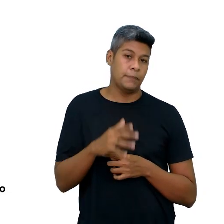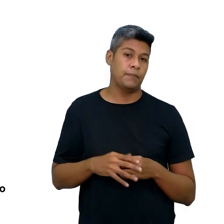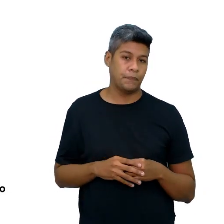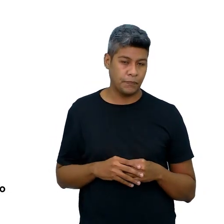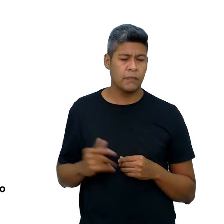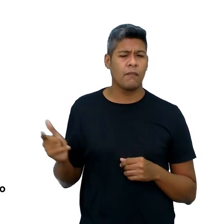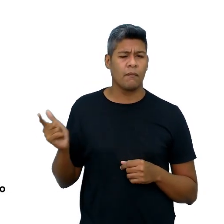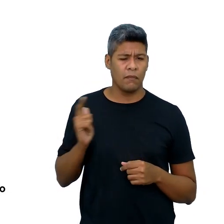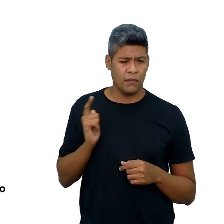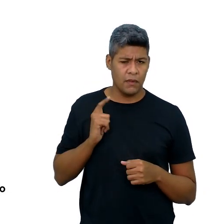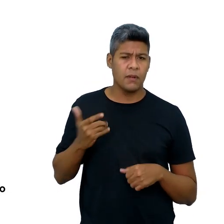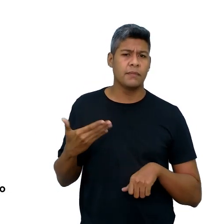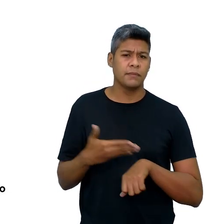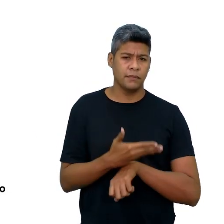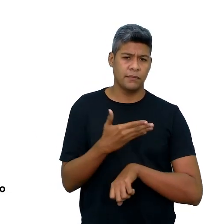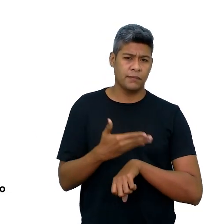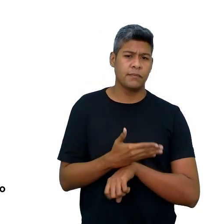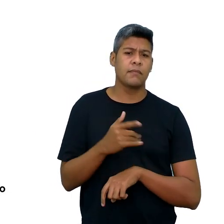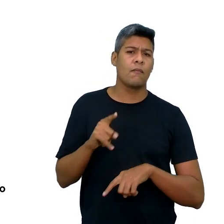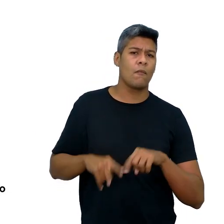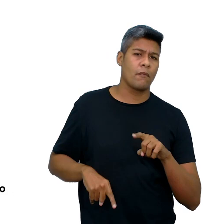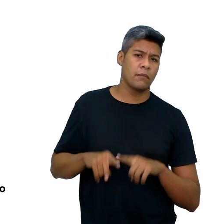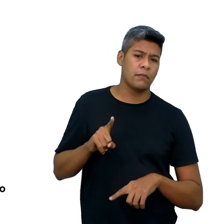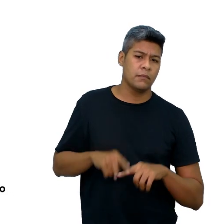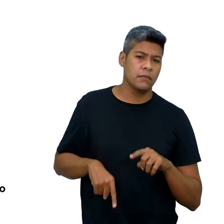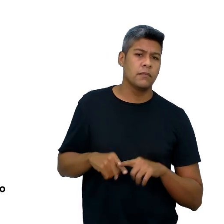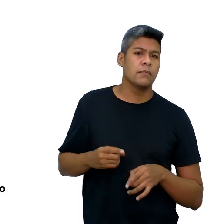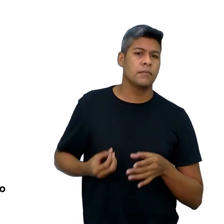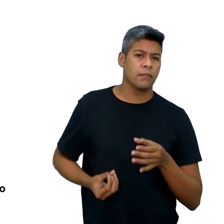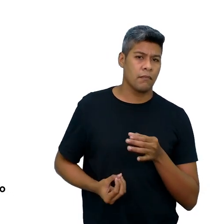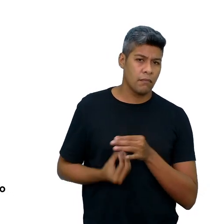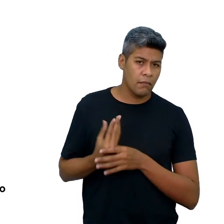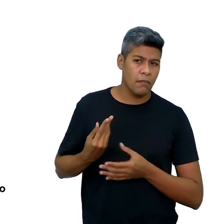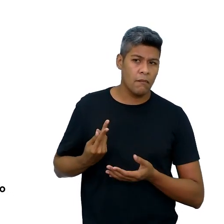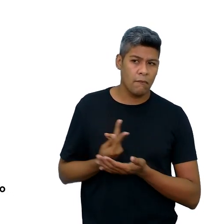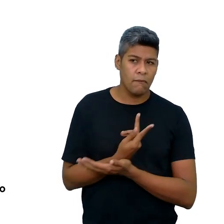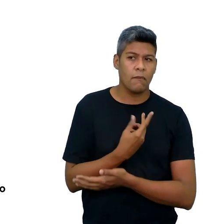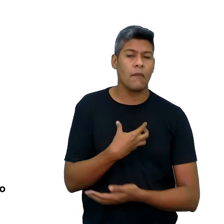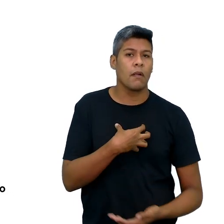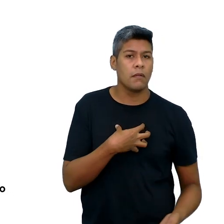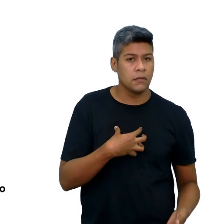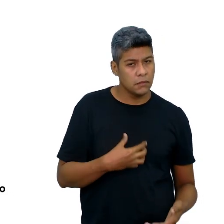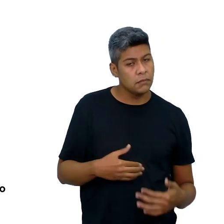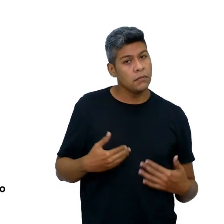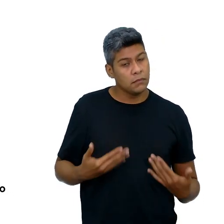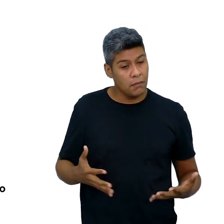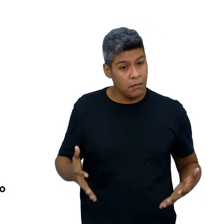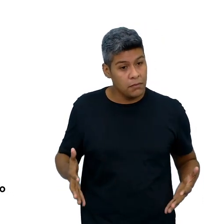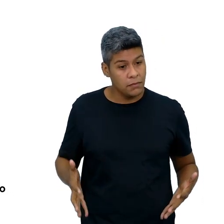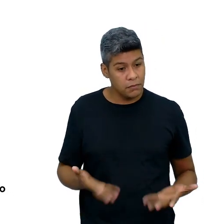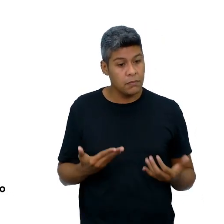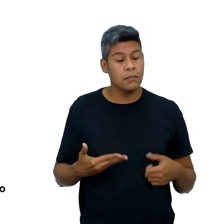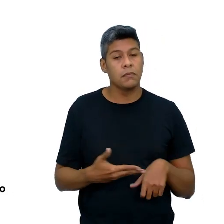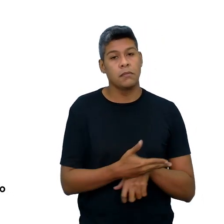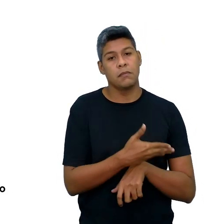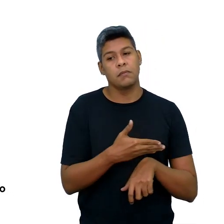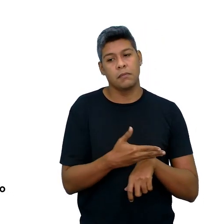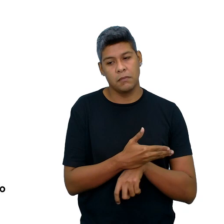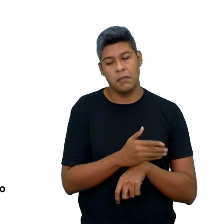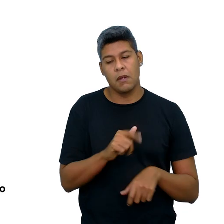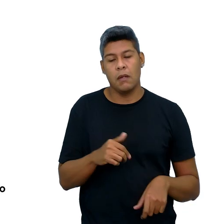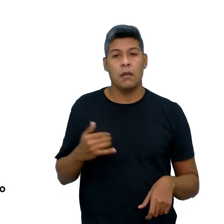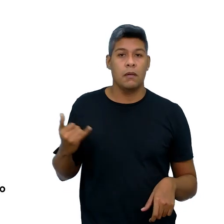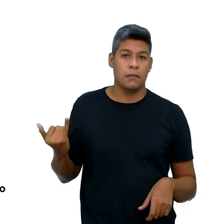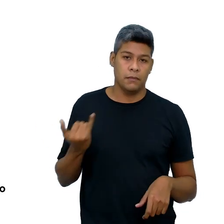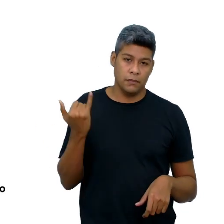delas terem acesso ao material que vai produzir aí os efeitos de sentido. Então, incentivá-los a participar é